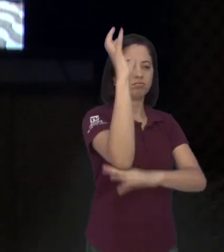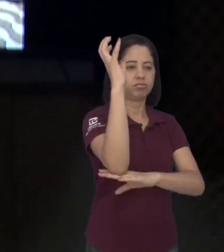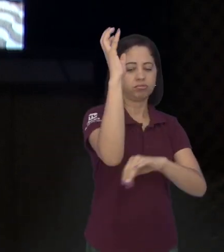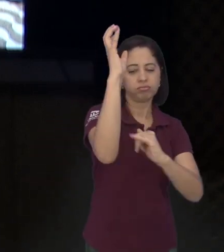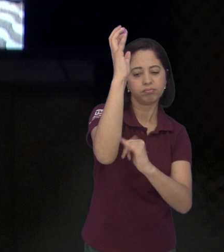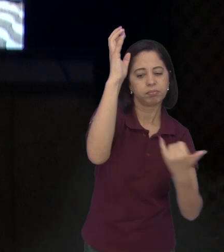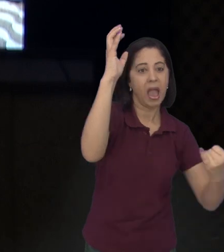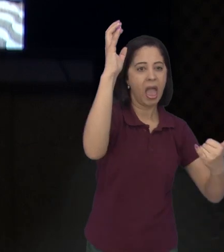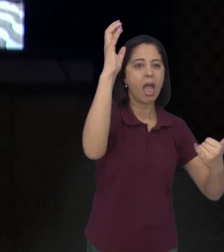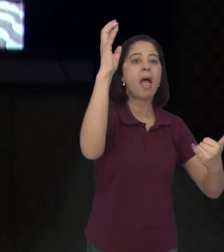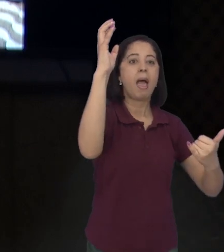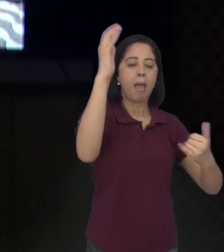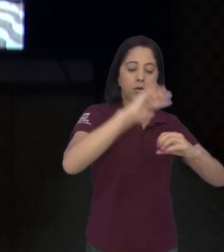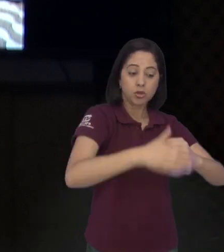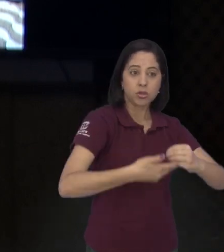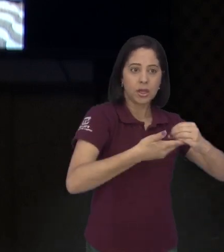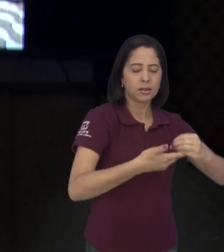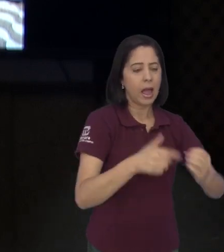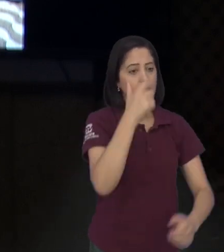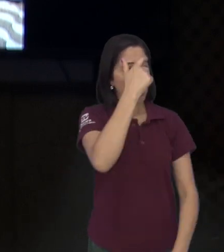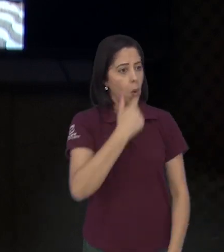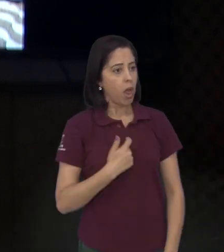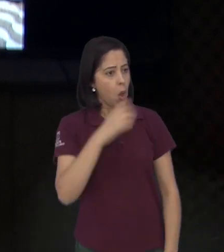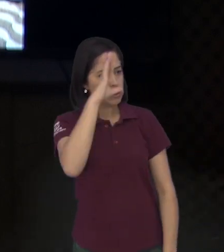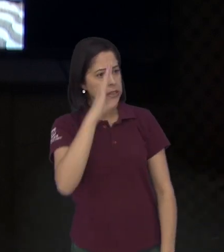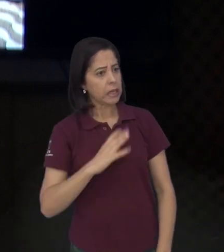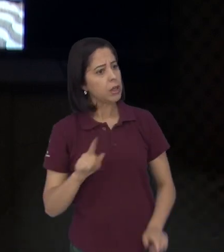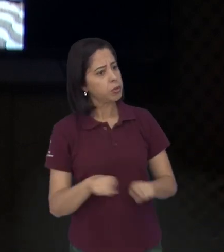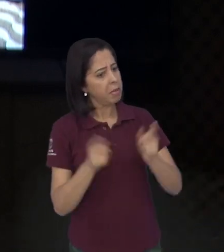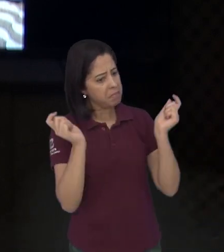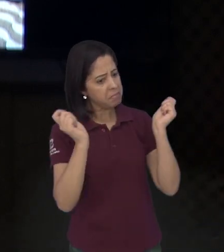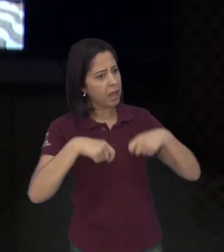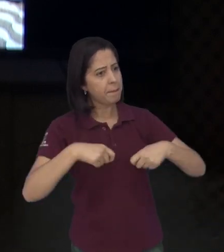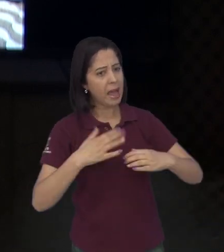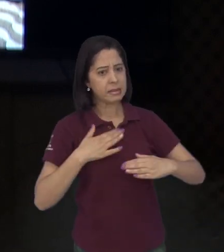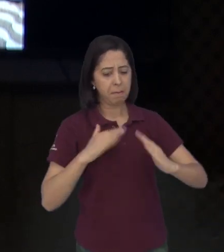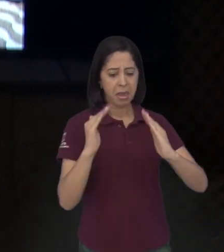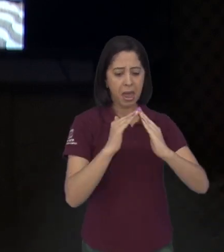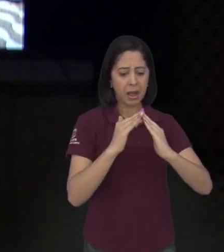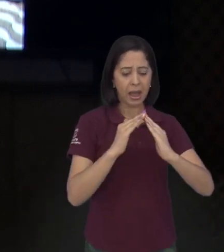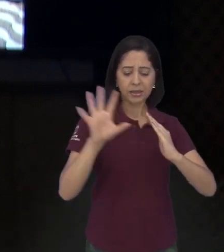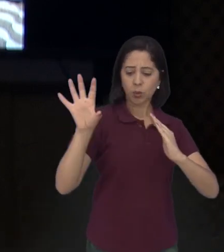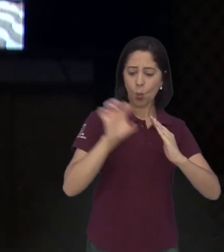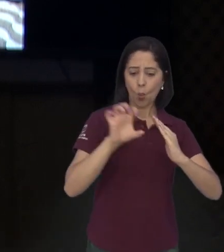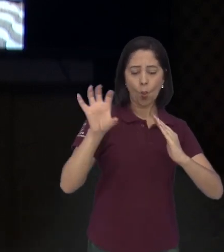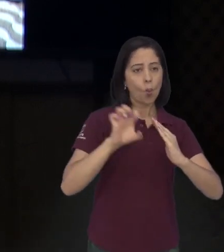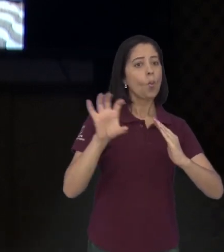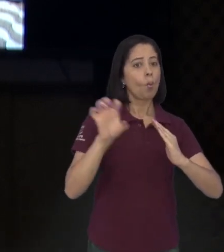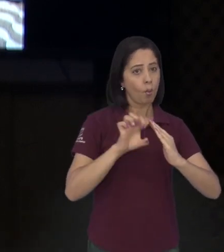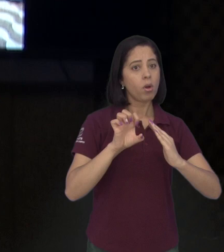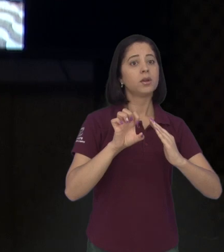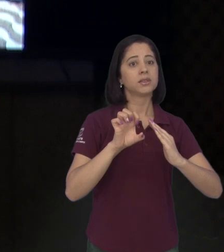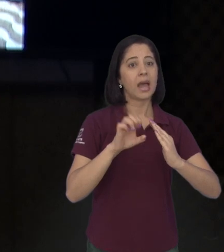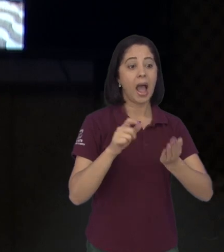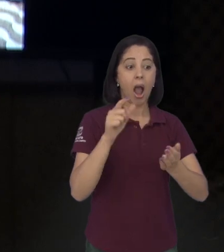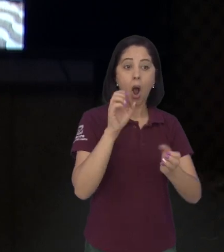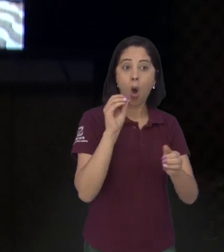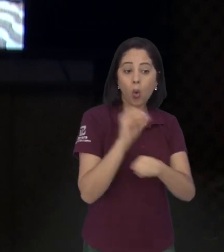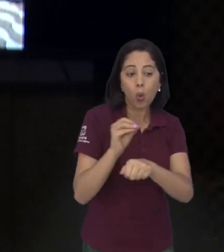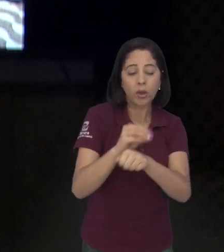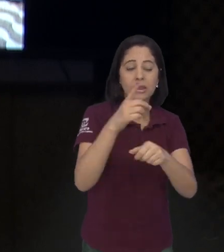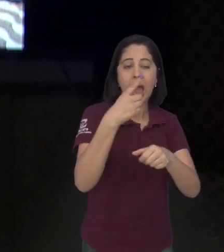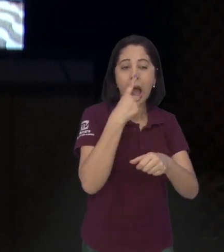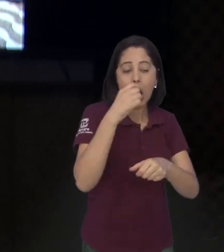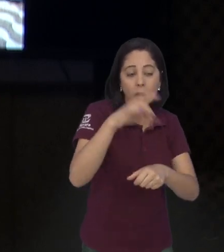energia renovável, limpa, barata, sustentável, eu, enquanto cidadão, eu também tenho o dever de cuidar da minha